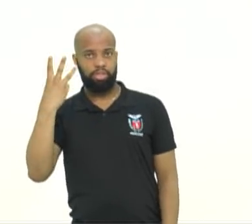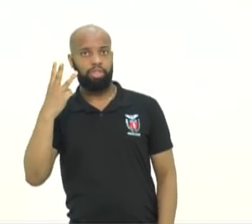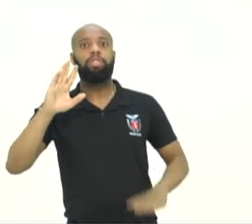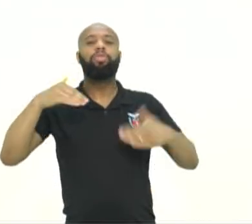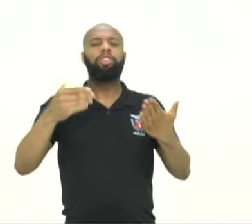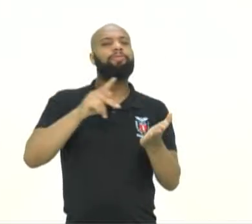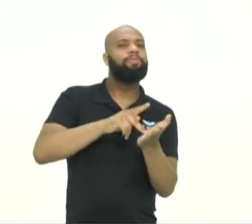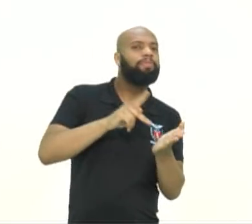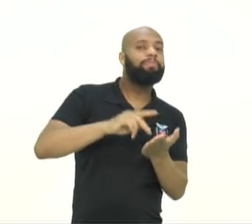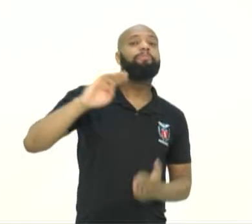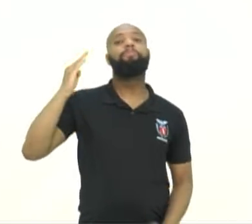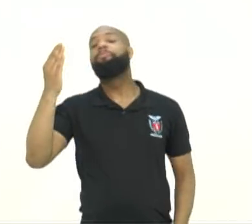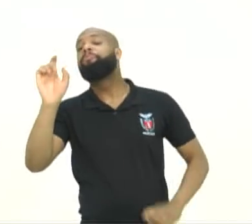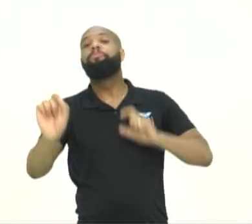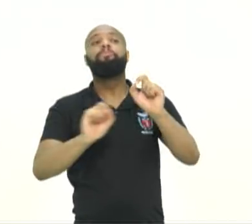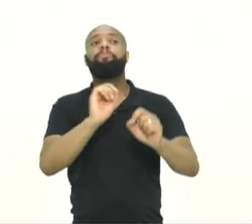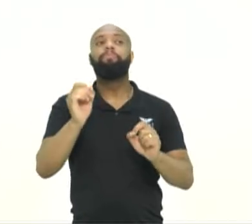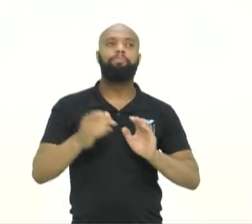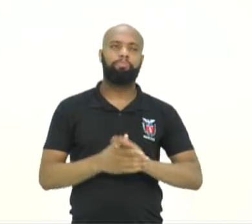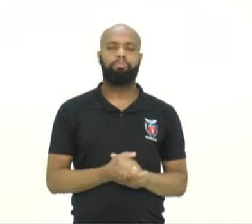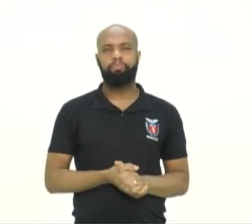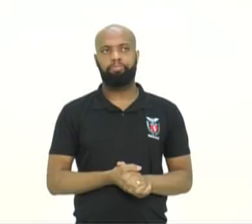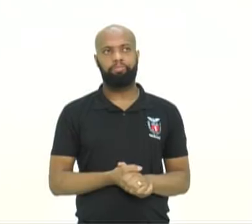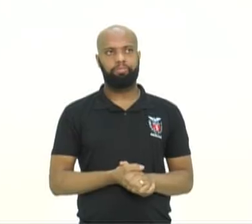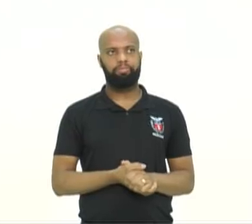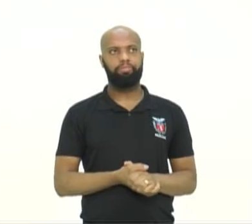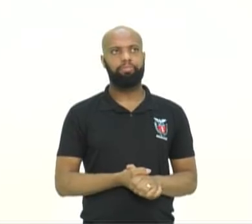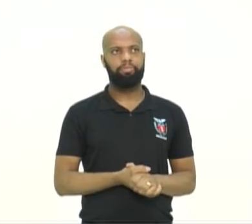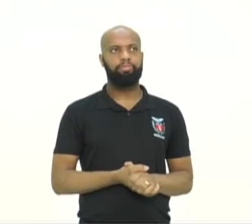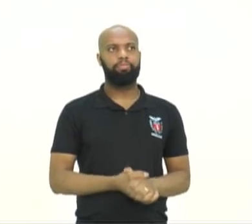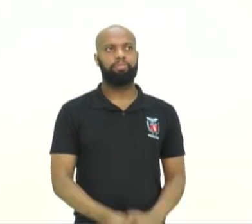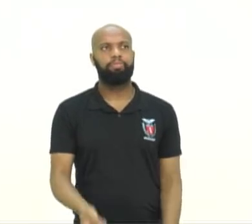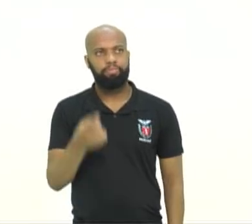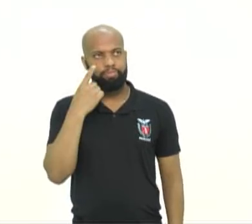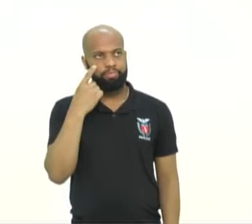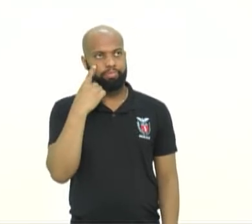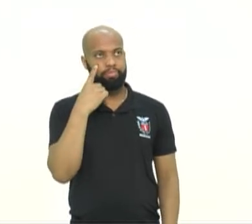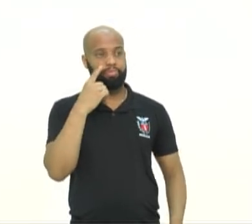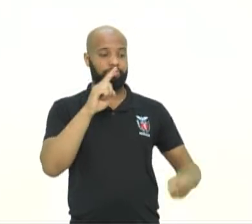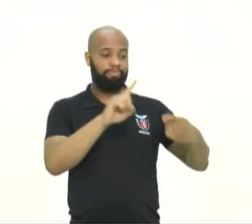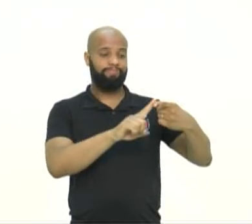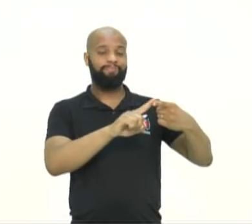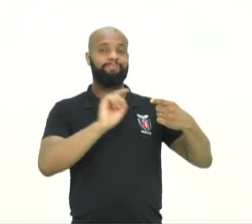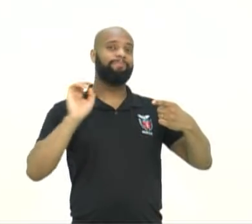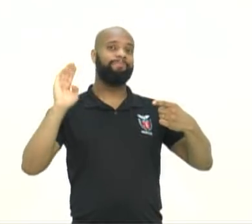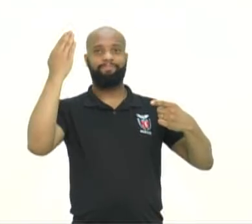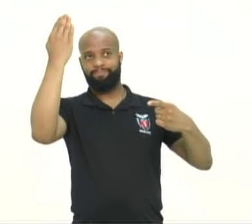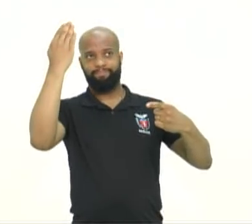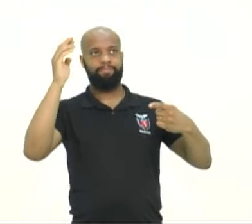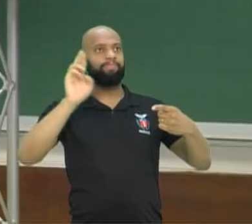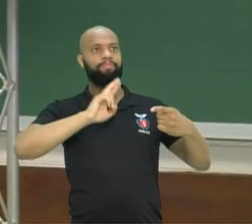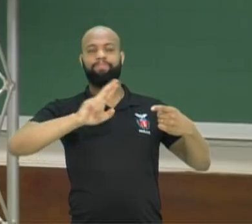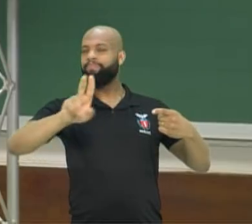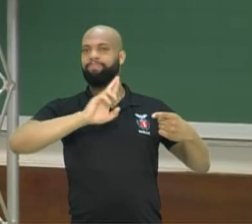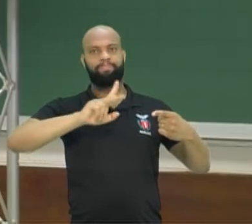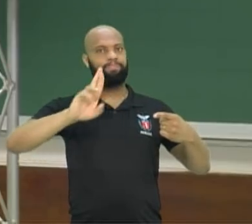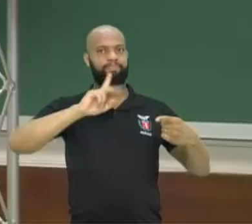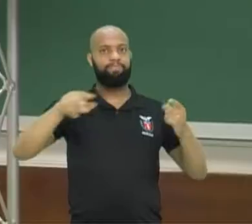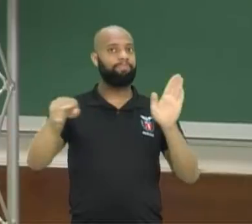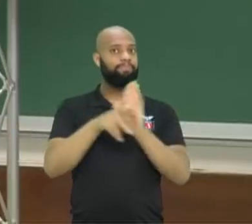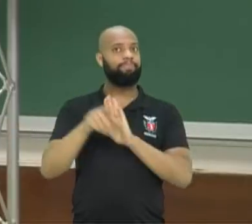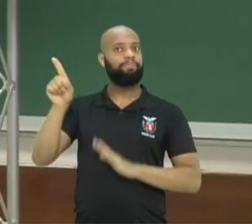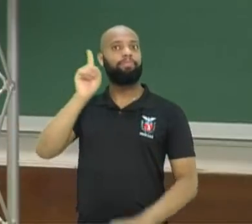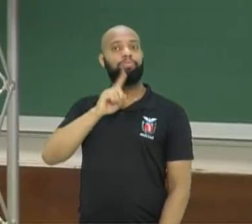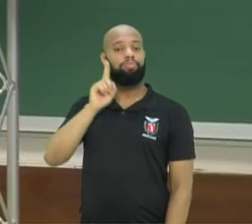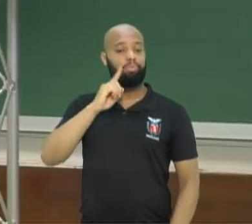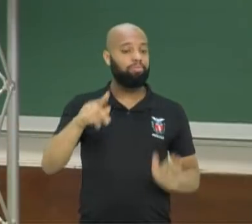daí, verdadeiro ou falso? Vamos conferir as informações? Olha lá, letra A, falso. Não, ele não é dos Estados Unidos,